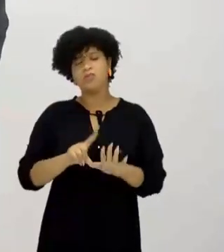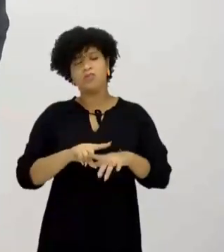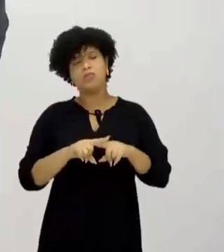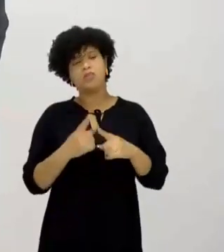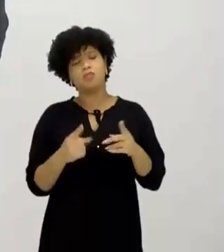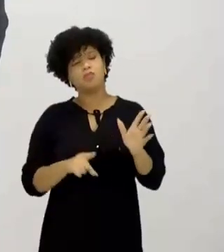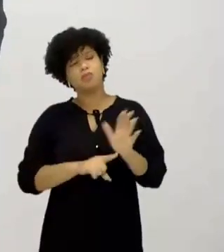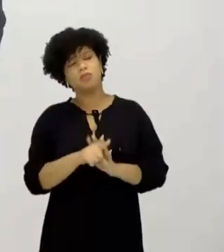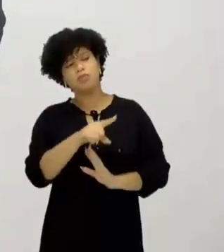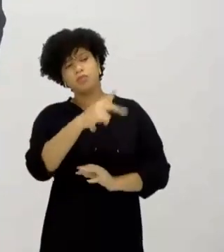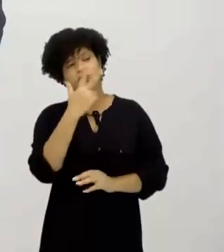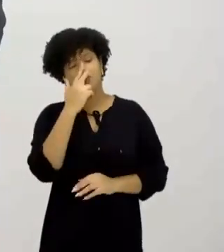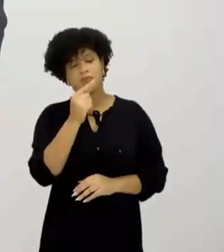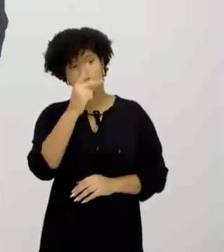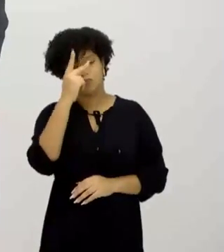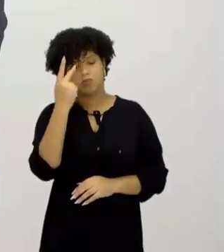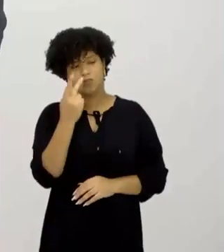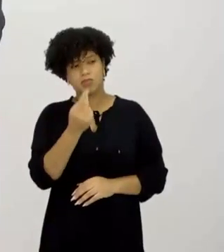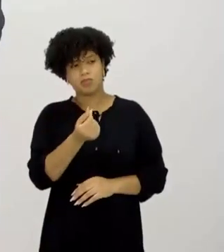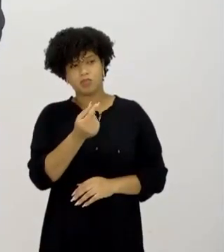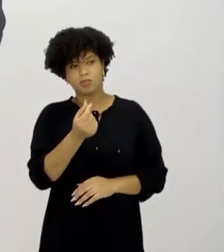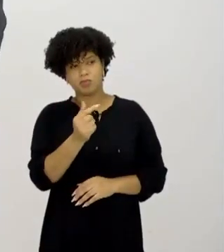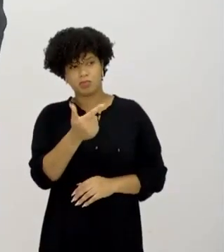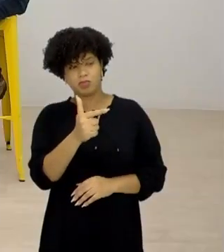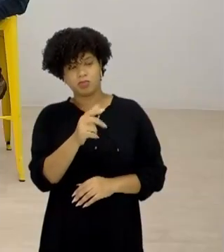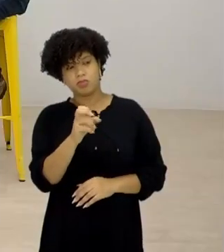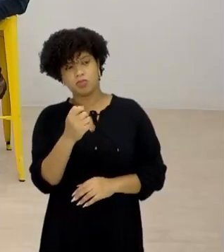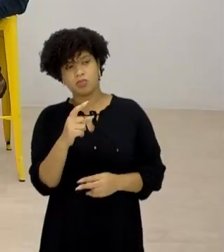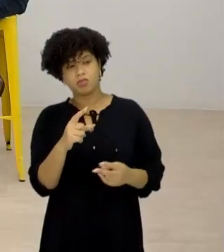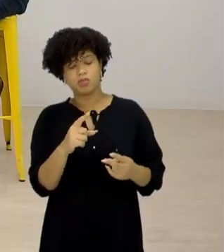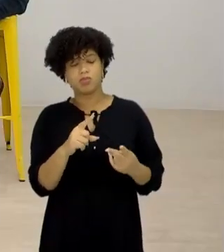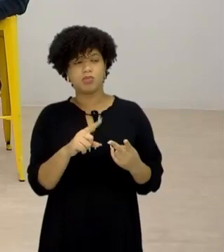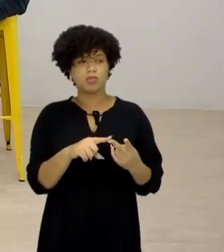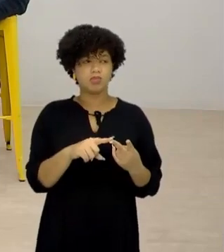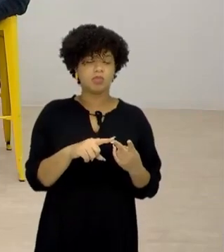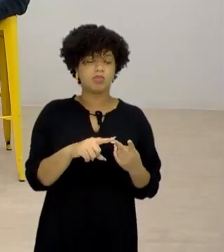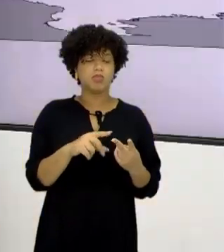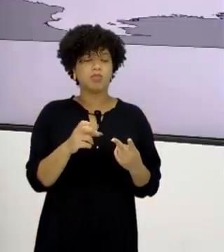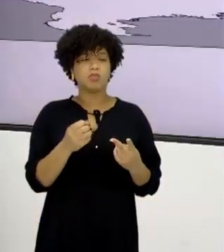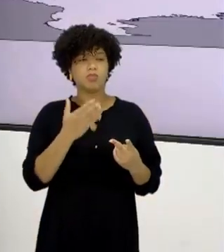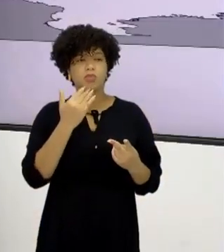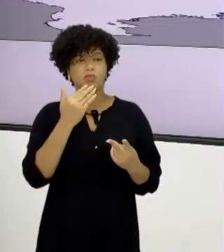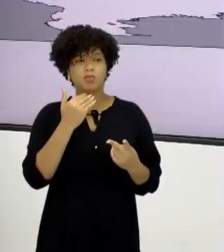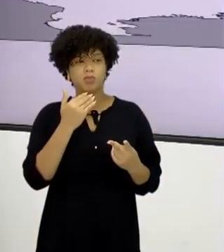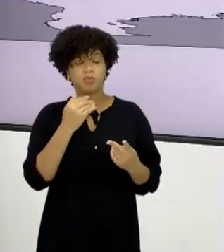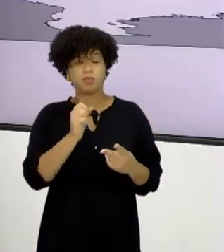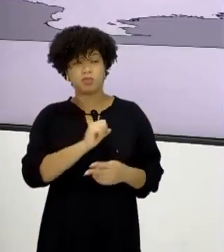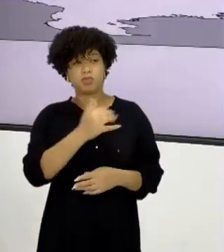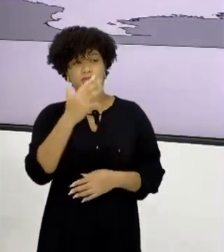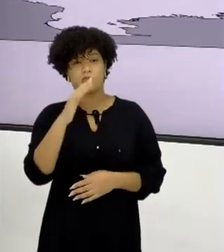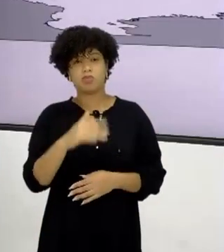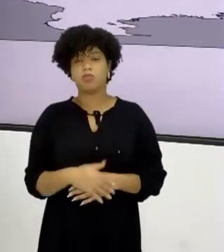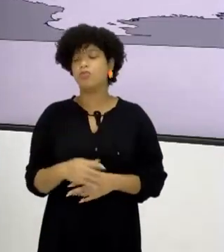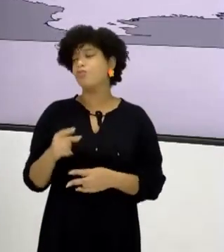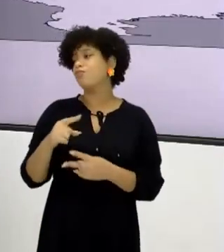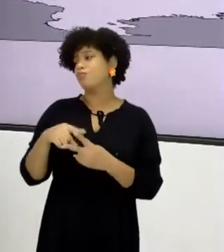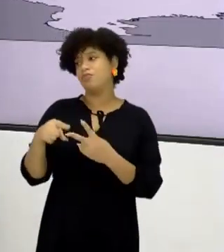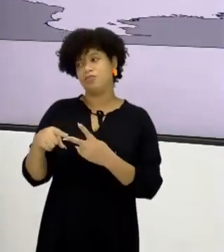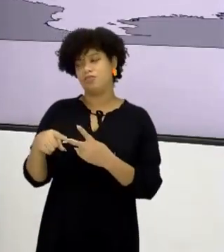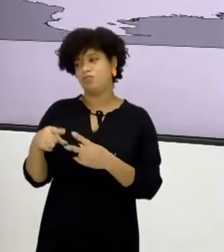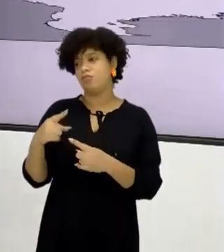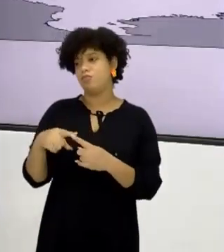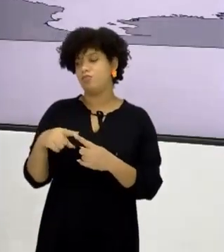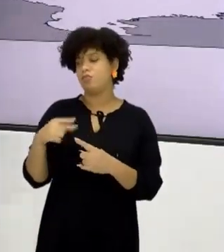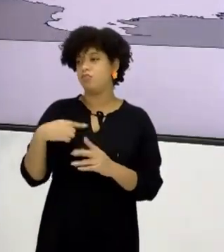causa de perda de renda ou porque encareceu a comida? Os dois, né? Os perda dois? de renda, por causa da inflação, e, obviamente, aumento